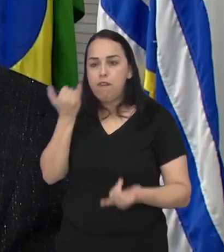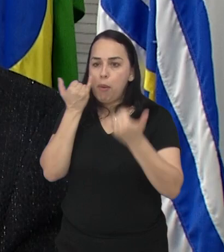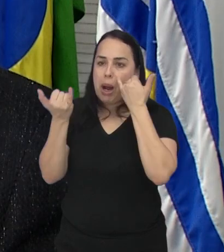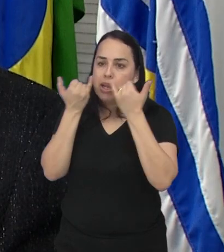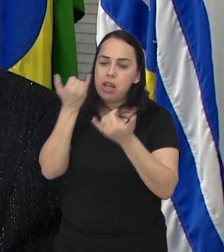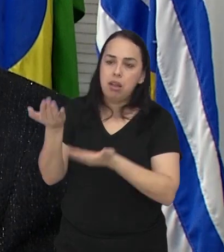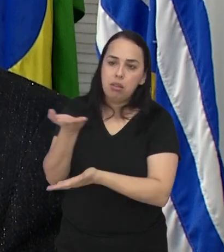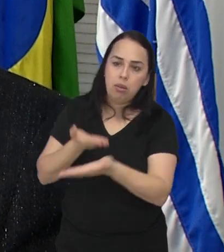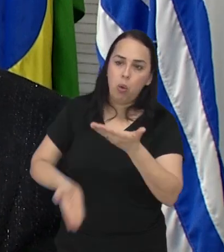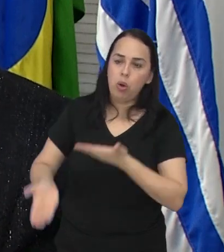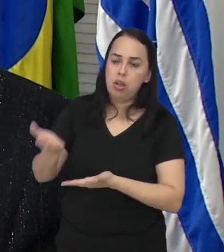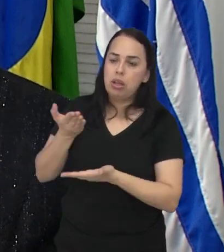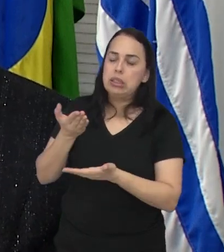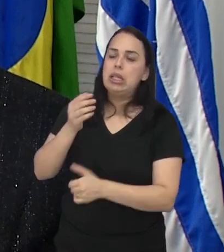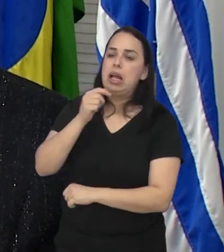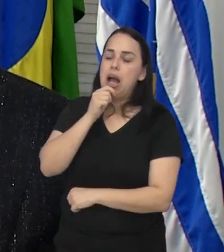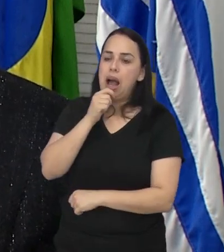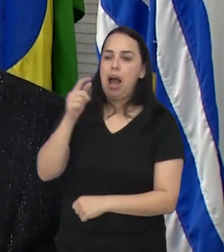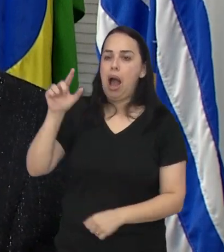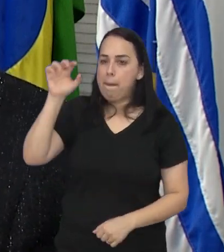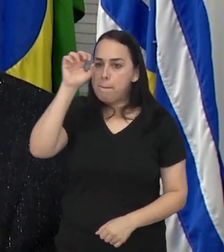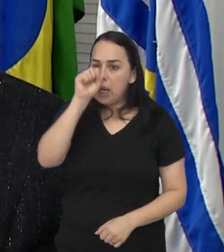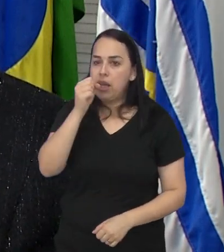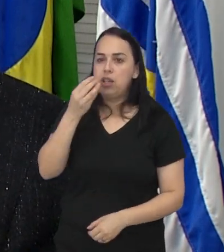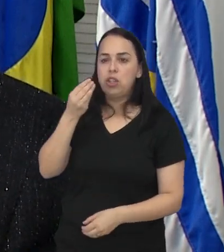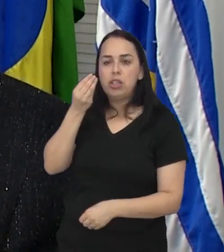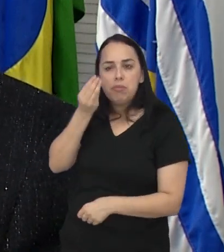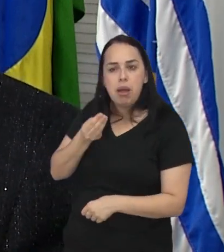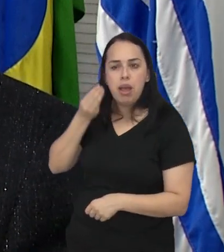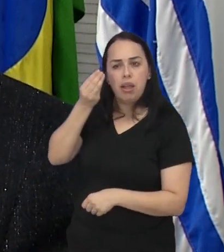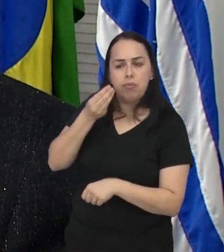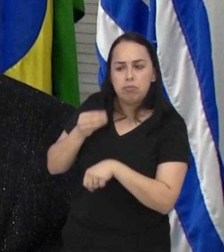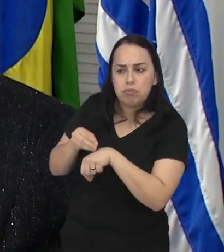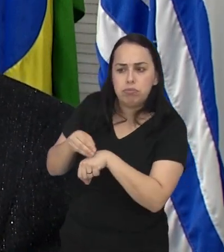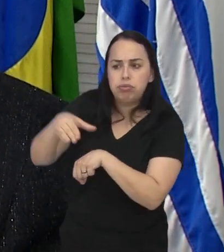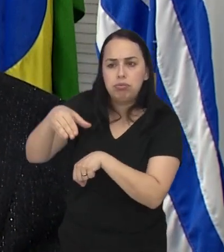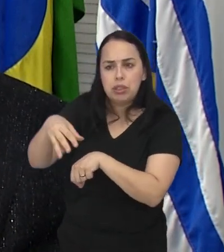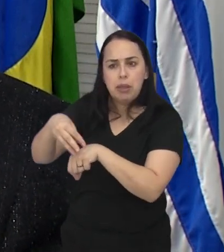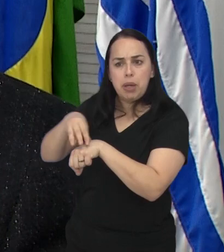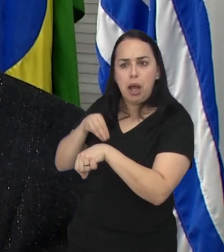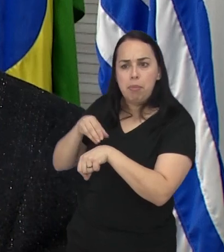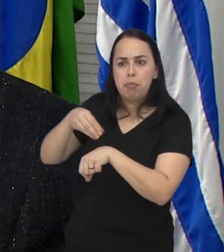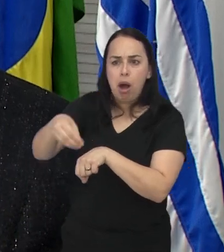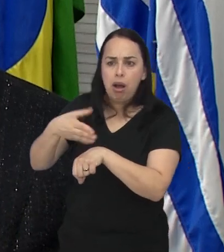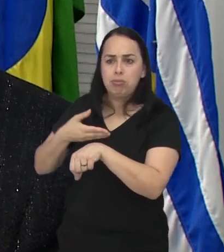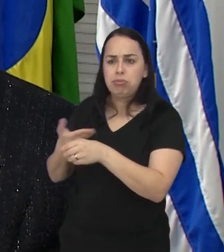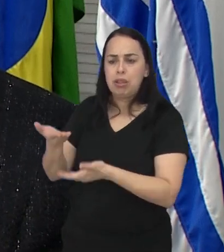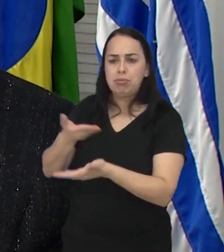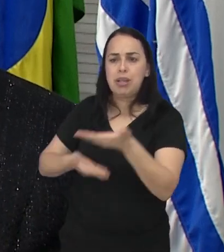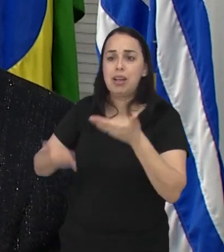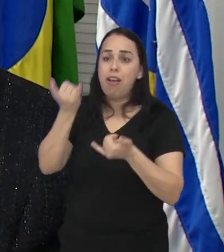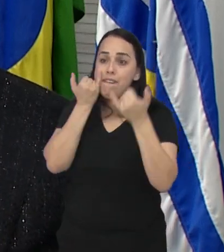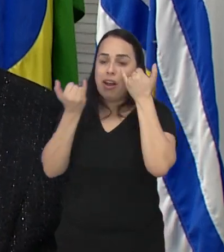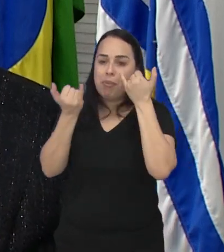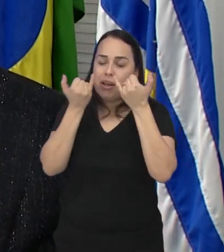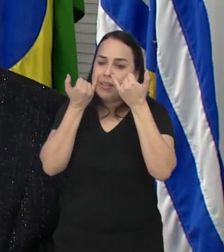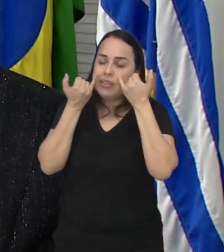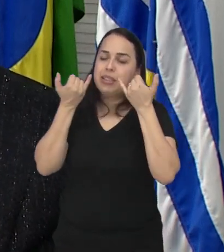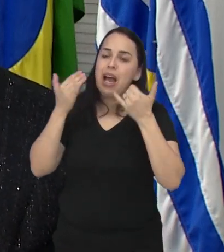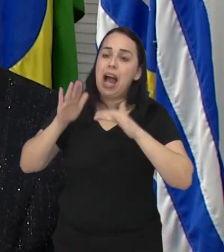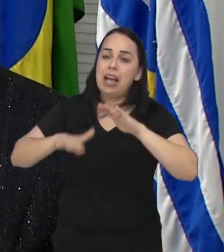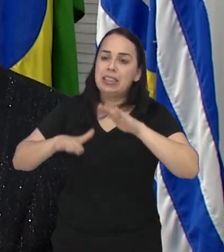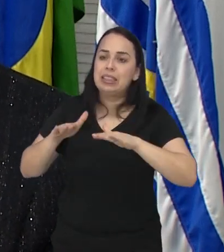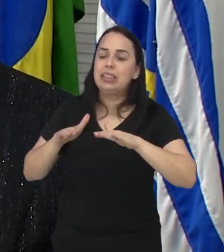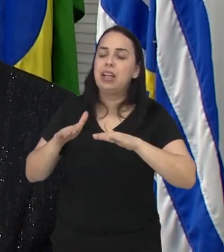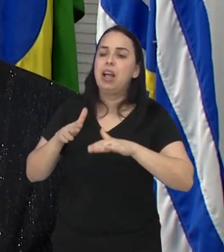É nessa troca de informação, você aprende com o outro. Você troca informação e naquela